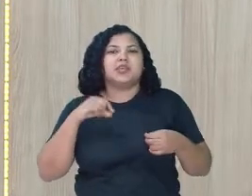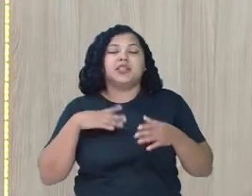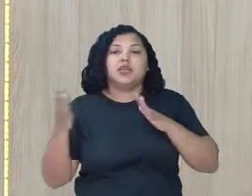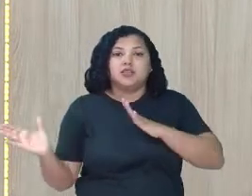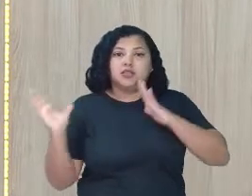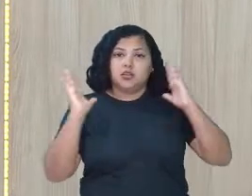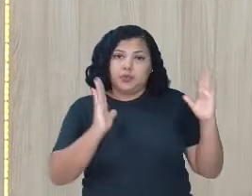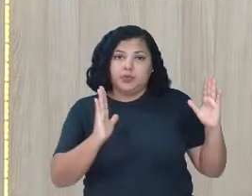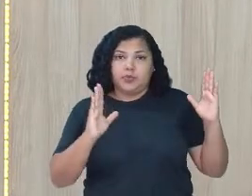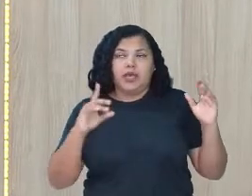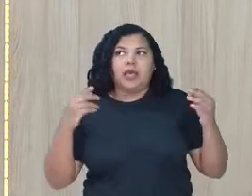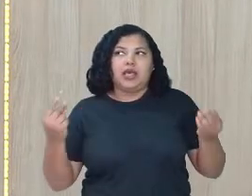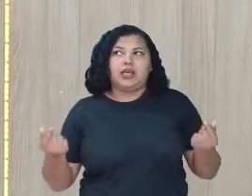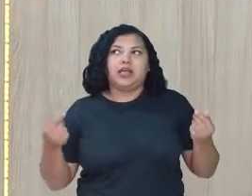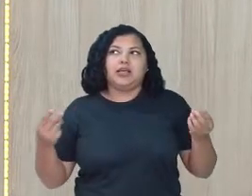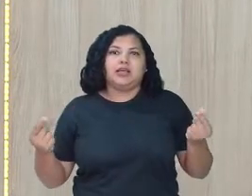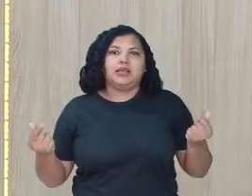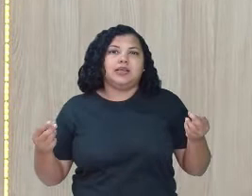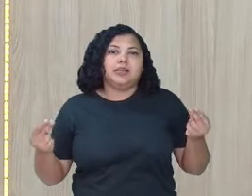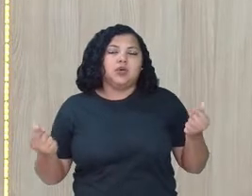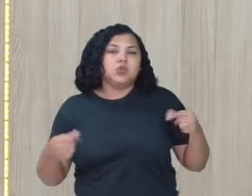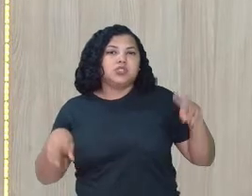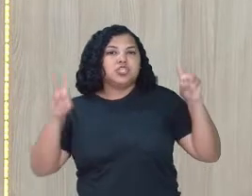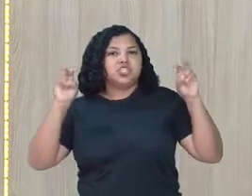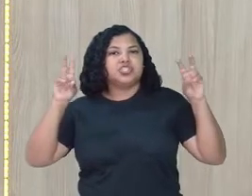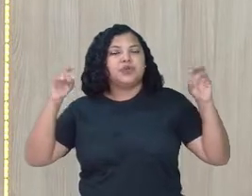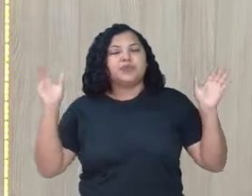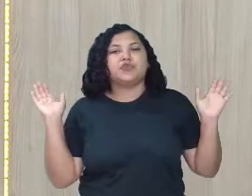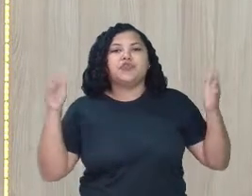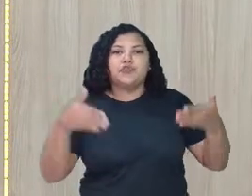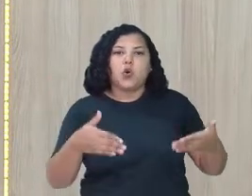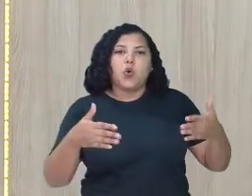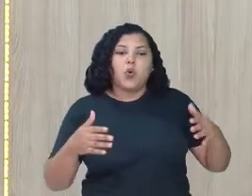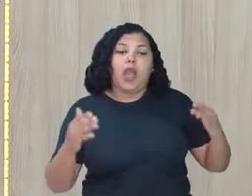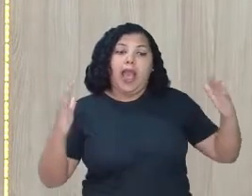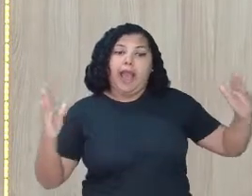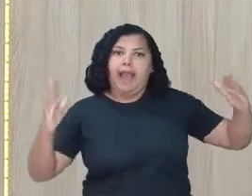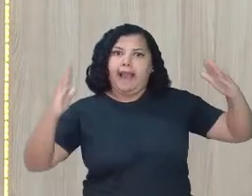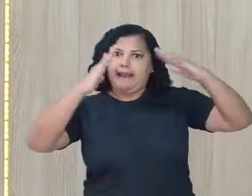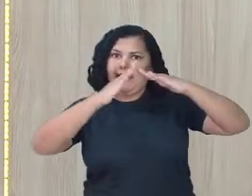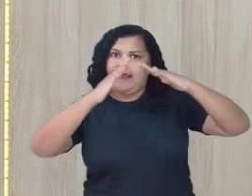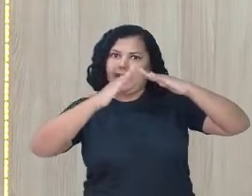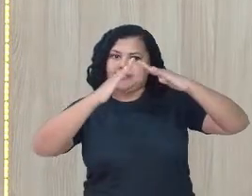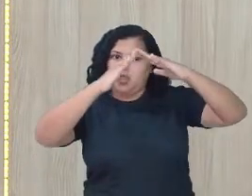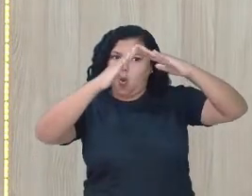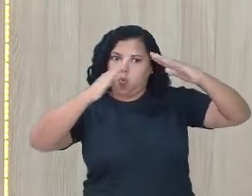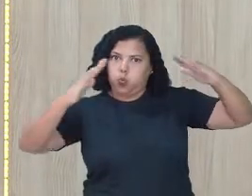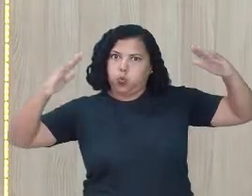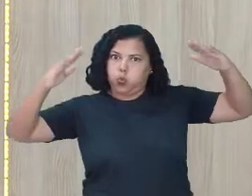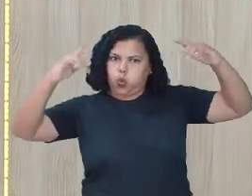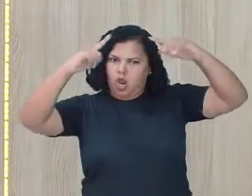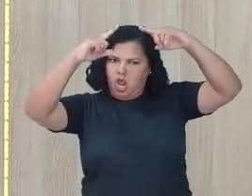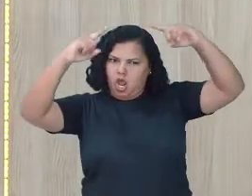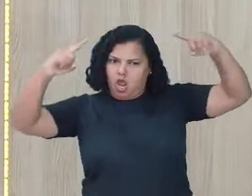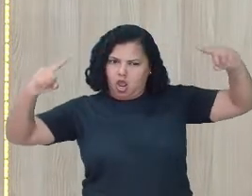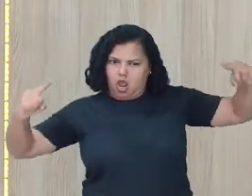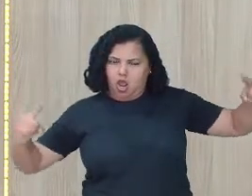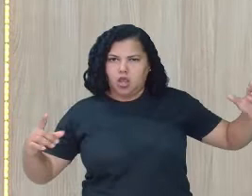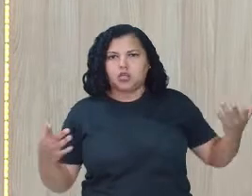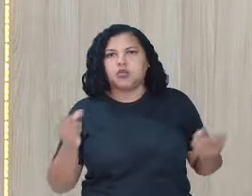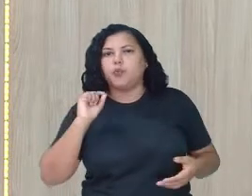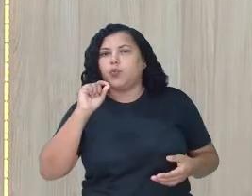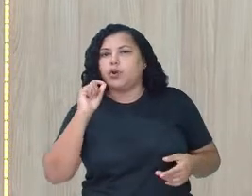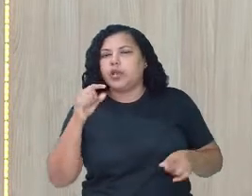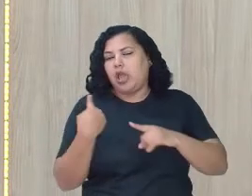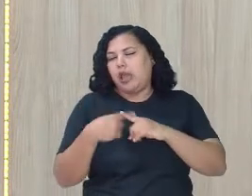bloco, as questões relativas à Casa Grande, né, porque boa parte da